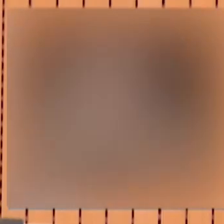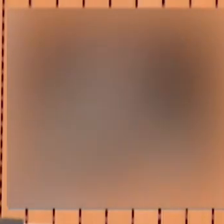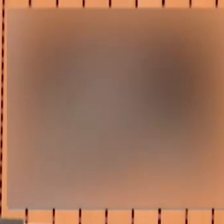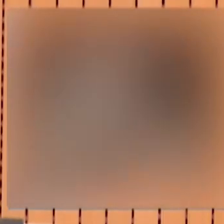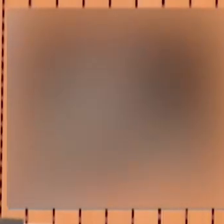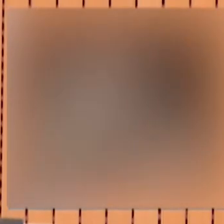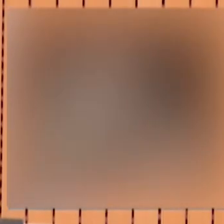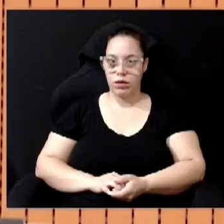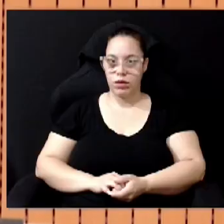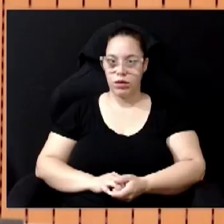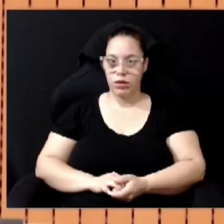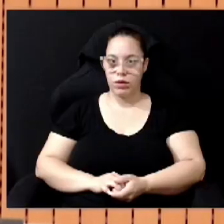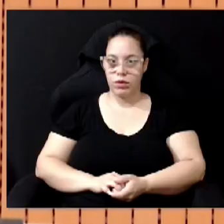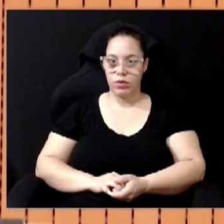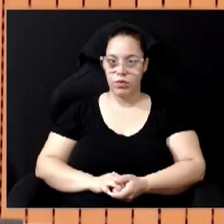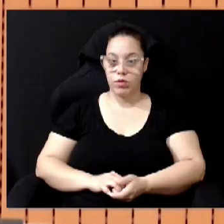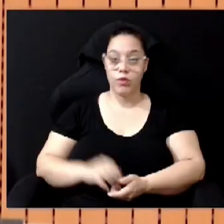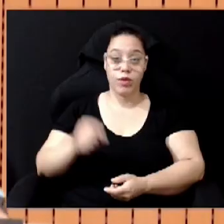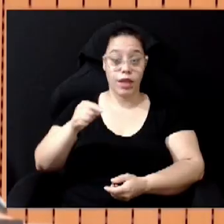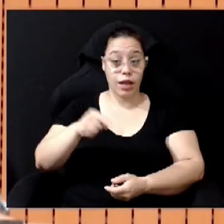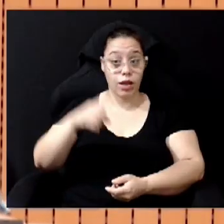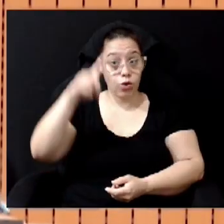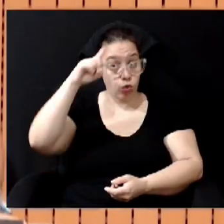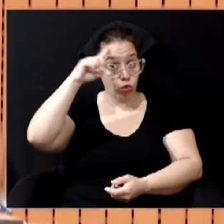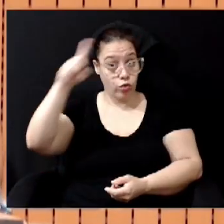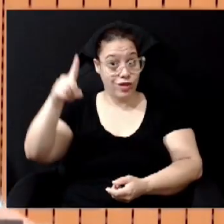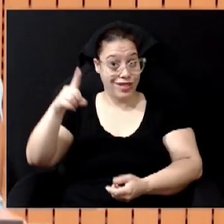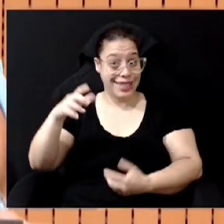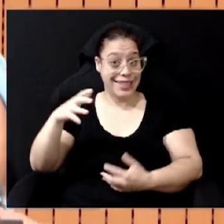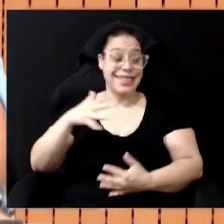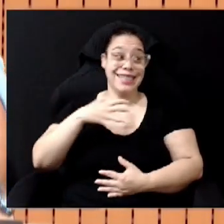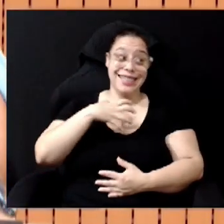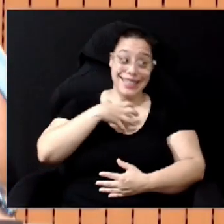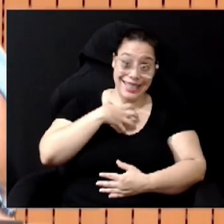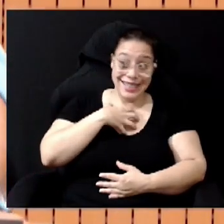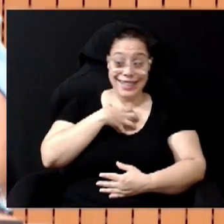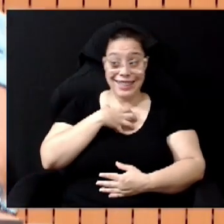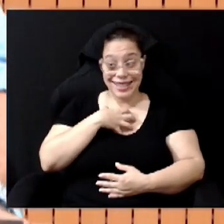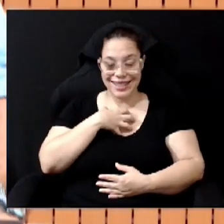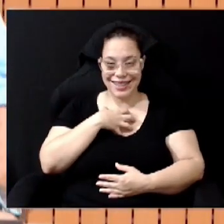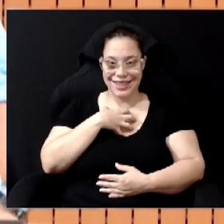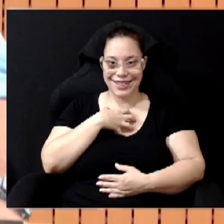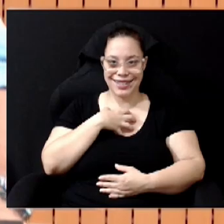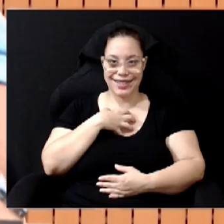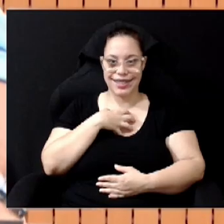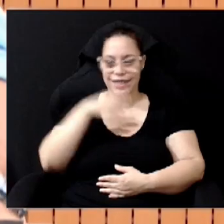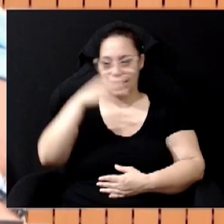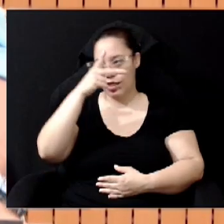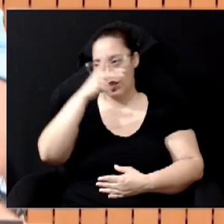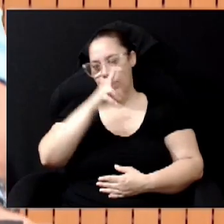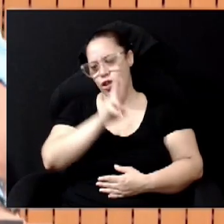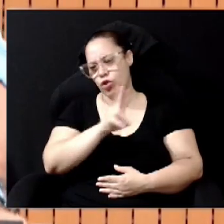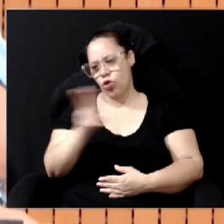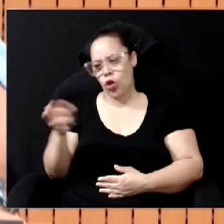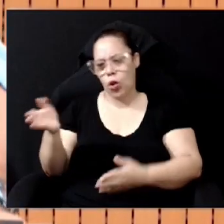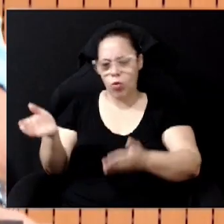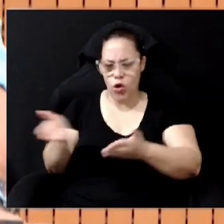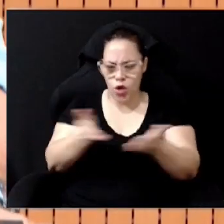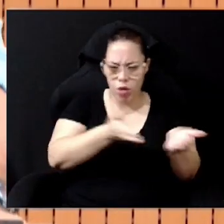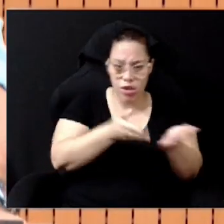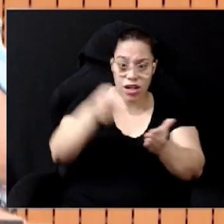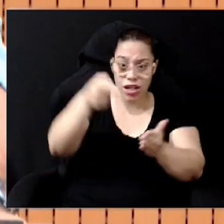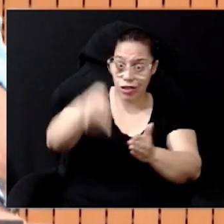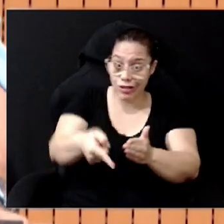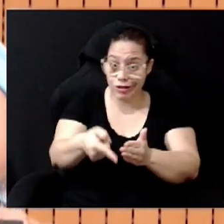O sonho era estar aqui um dia, por incrível que pareça, porque grandes nomes já passaram aqui, como meu